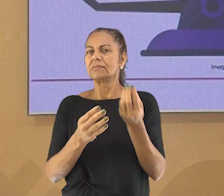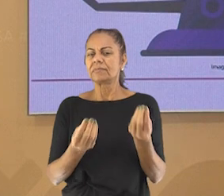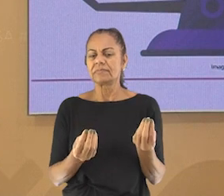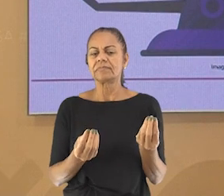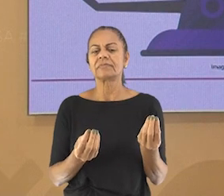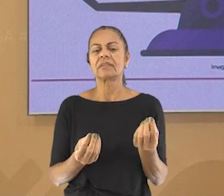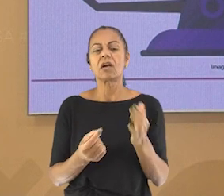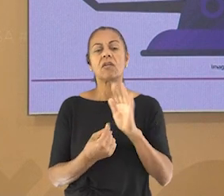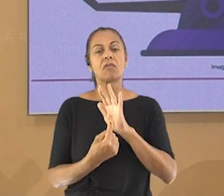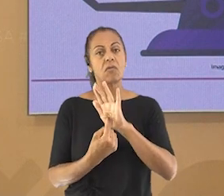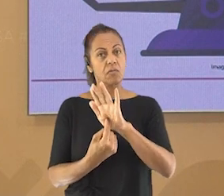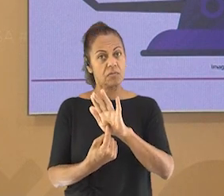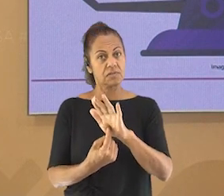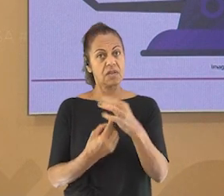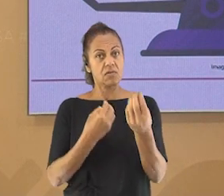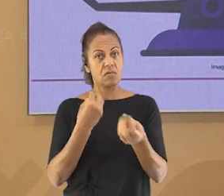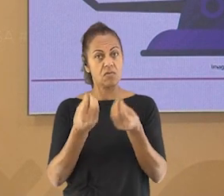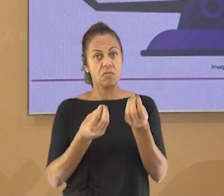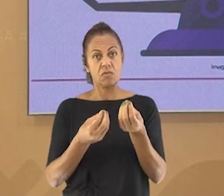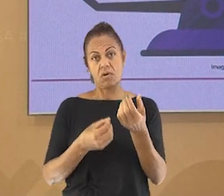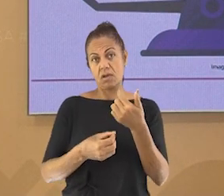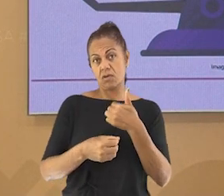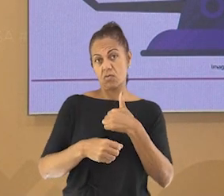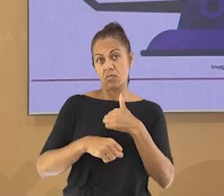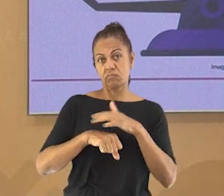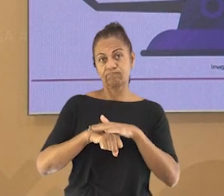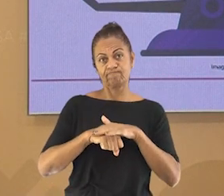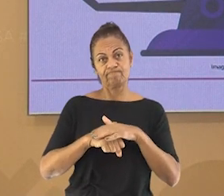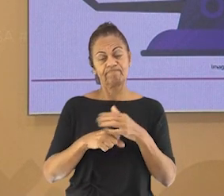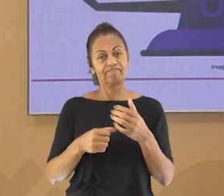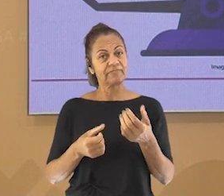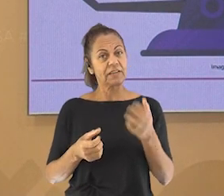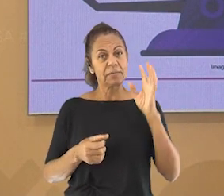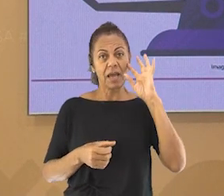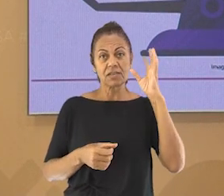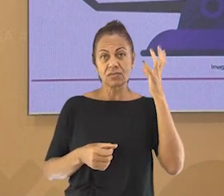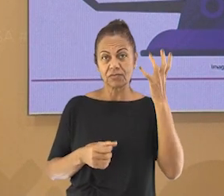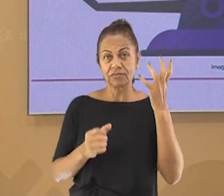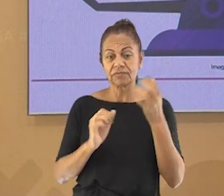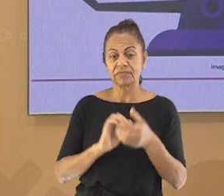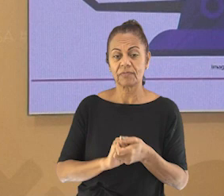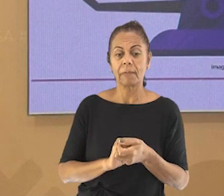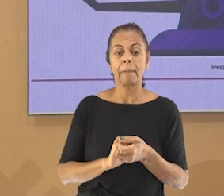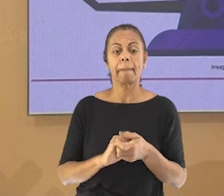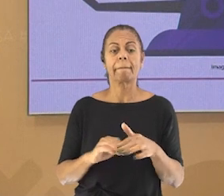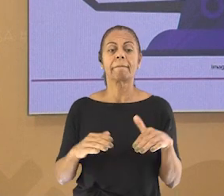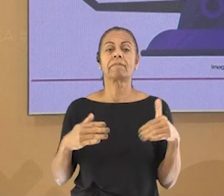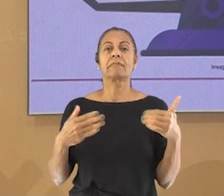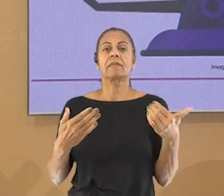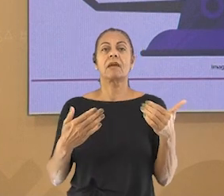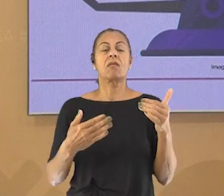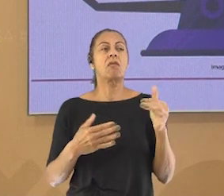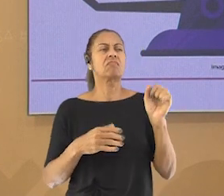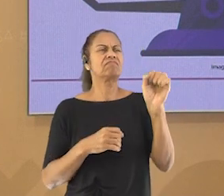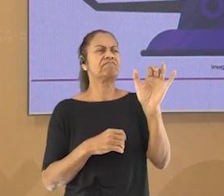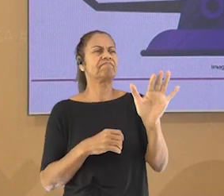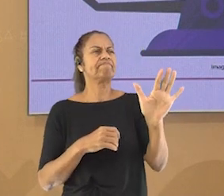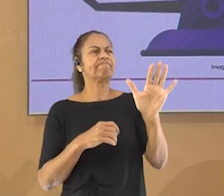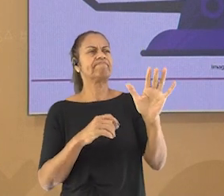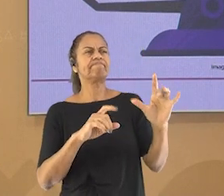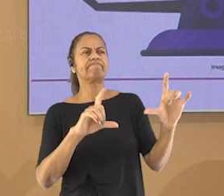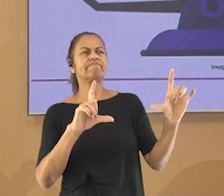descobrir? Vou mostrar aqui como eu faria para resolver, ok? Vamos lá? Observe aqui na